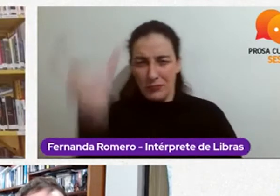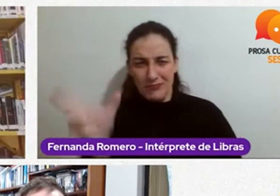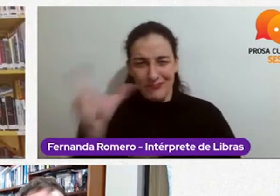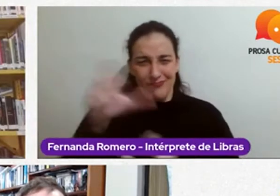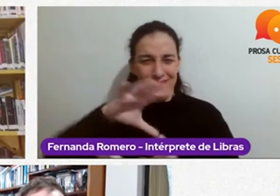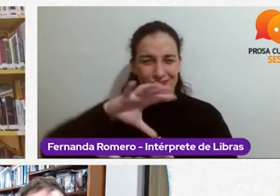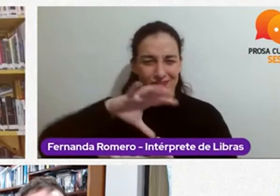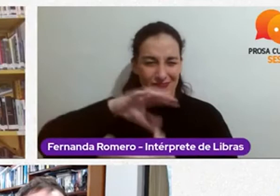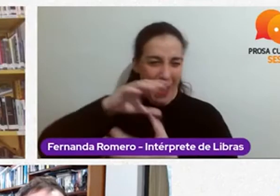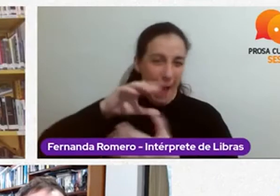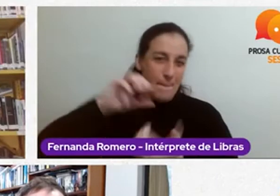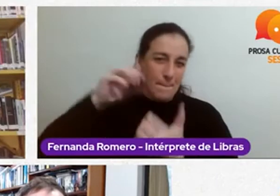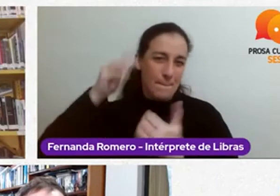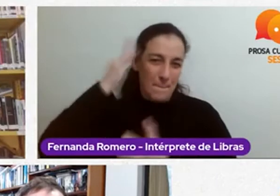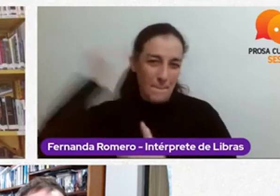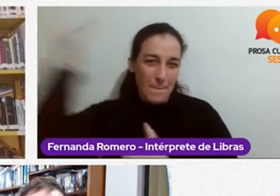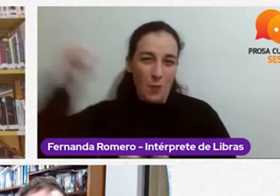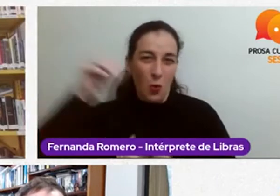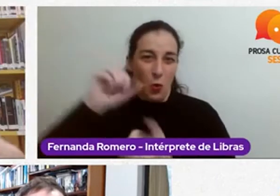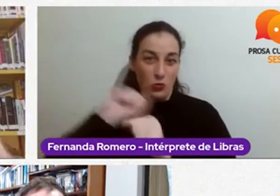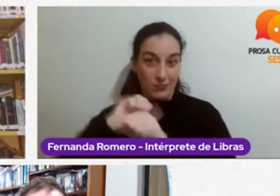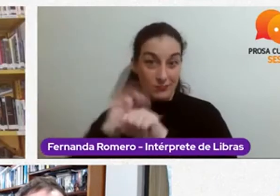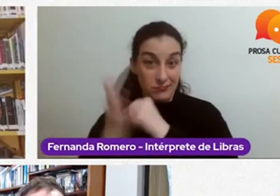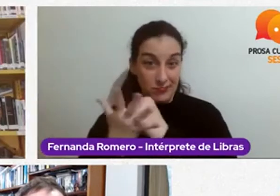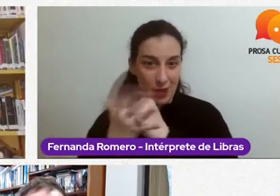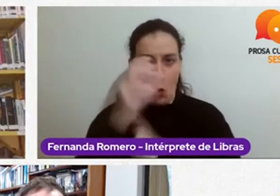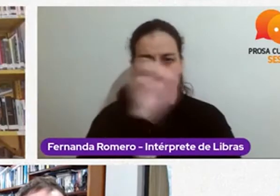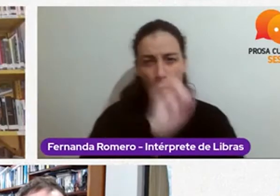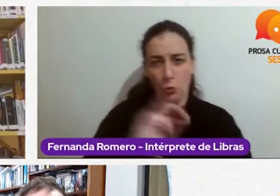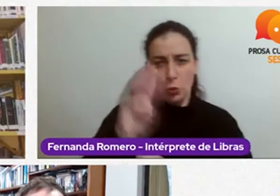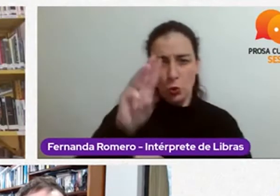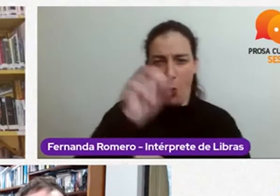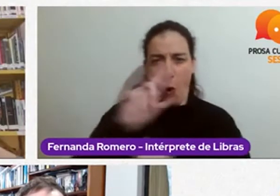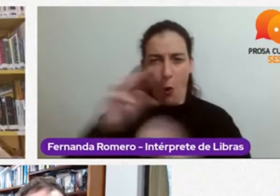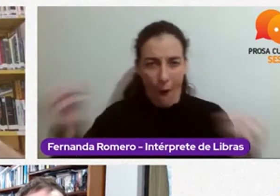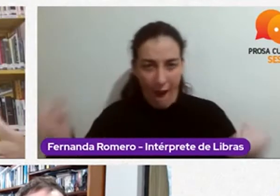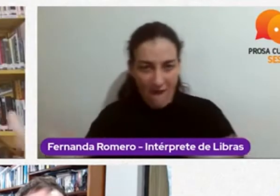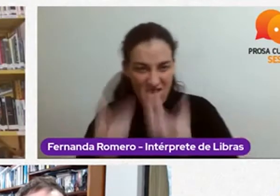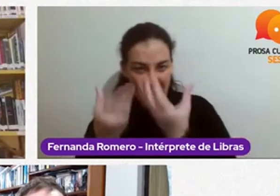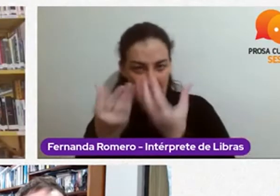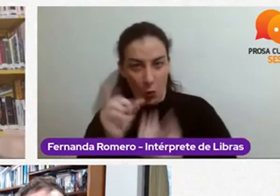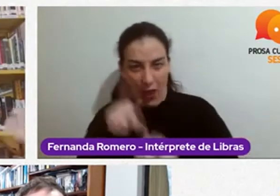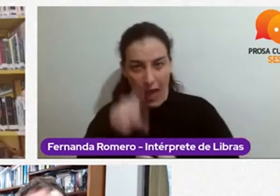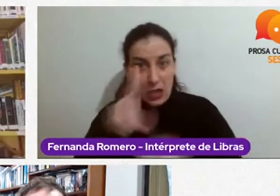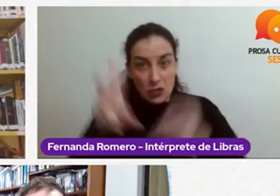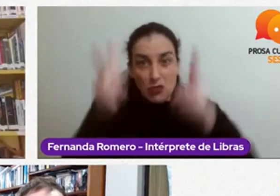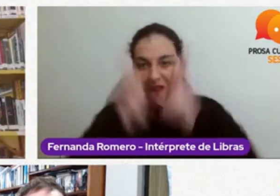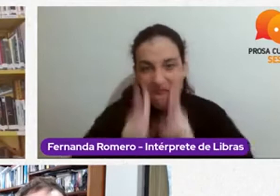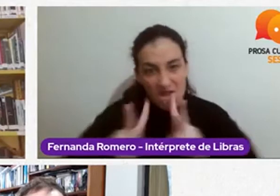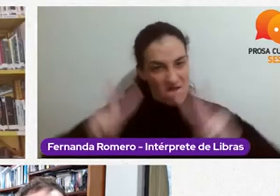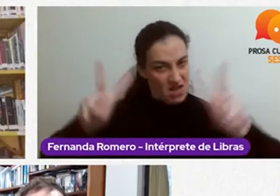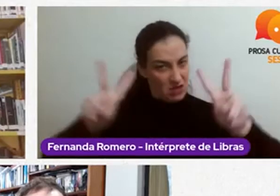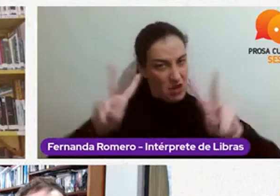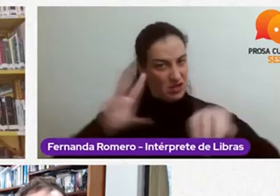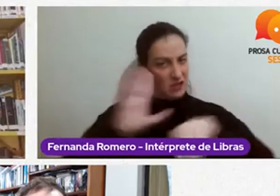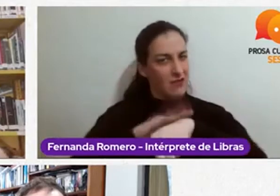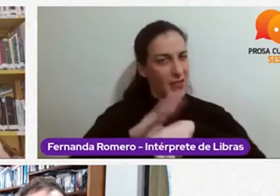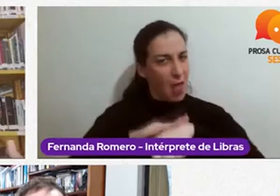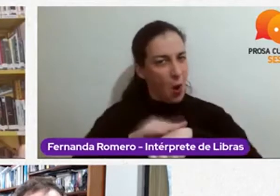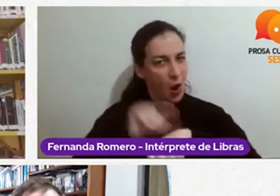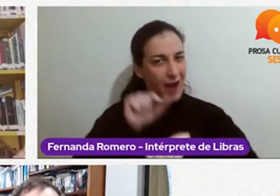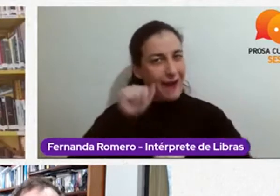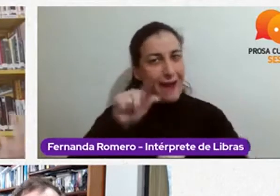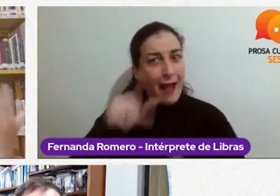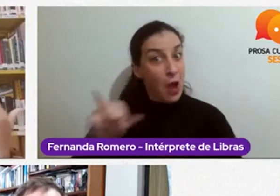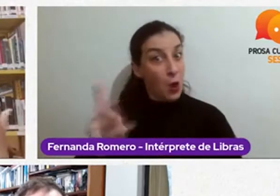pandemia, que o show ou o evento, ele não é só aquilo que a gente vê ali, o resultado final, né? Ele tem